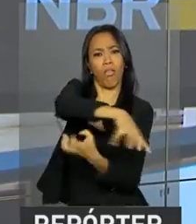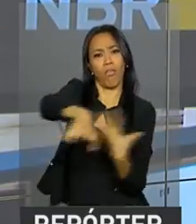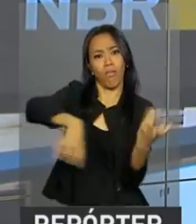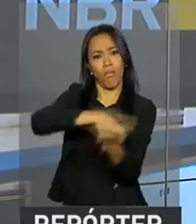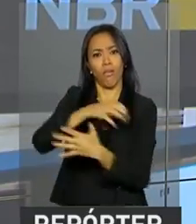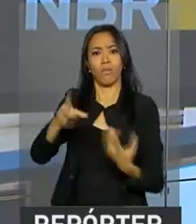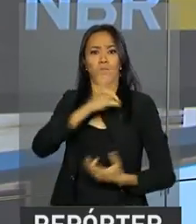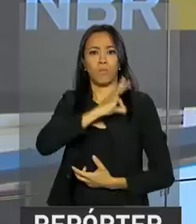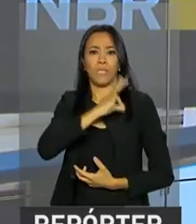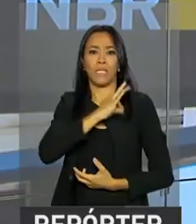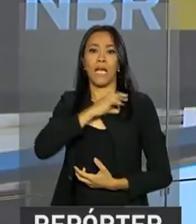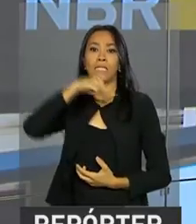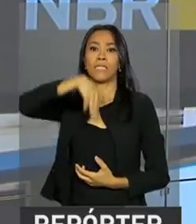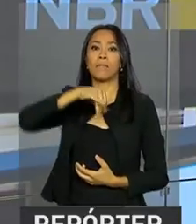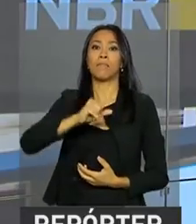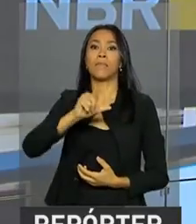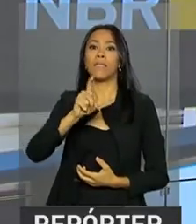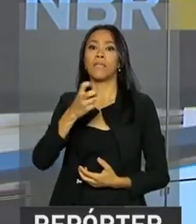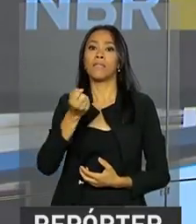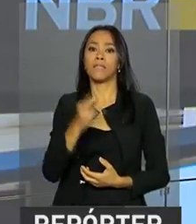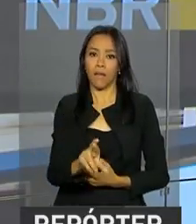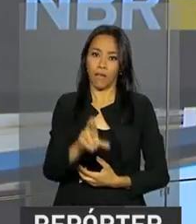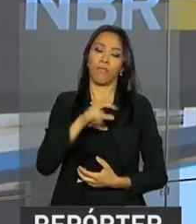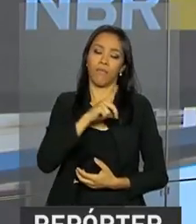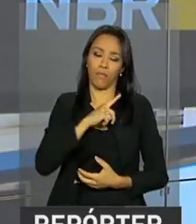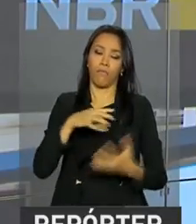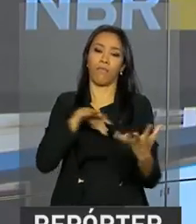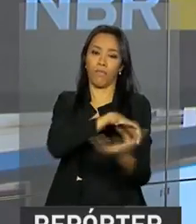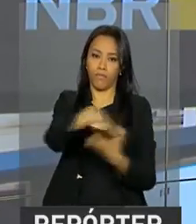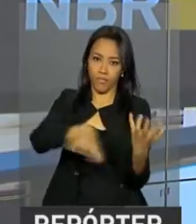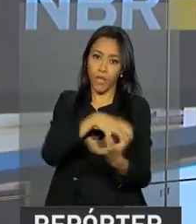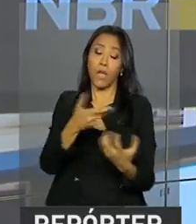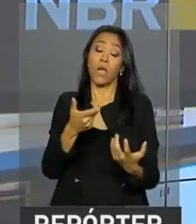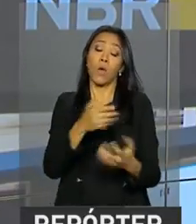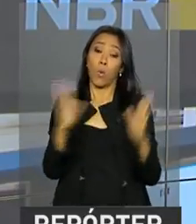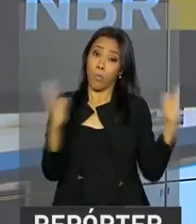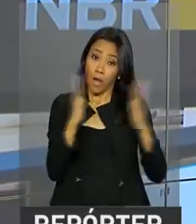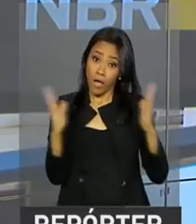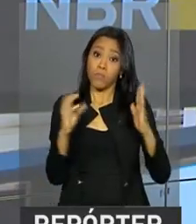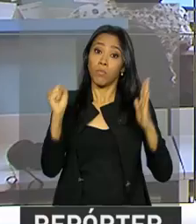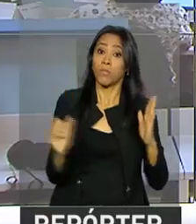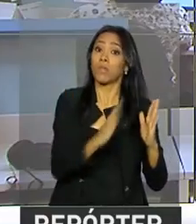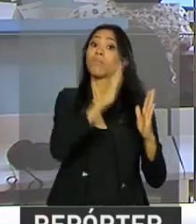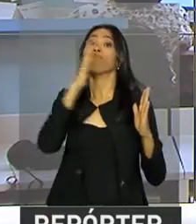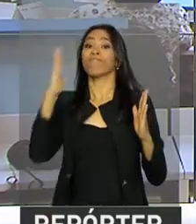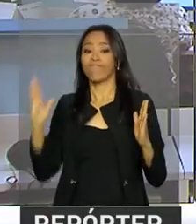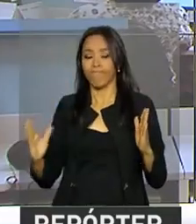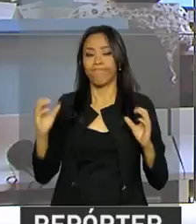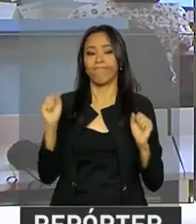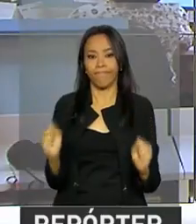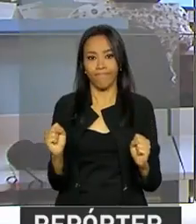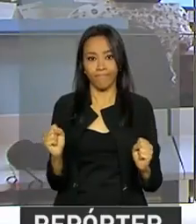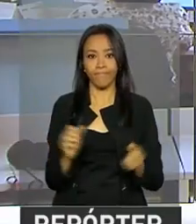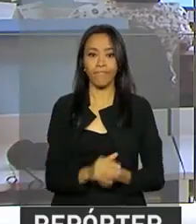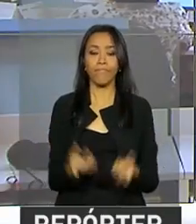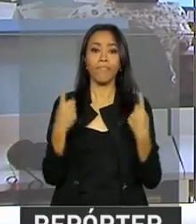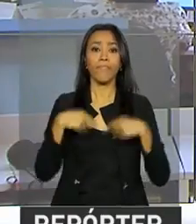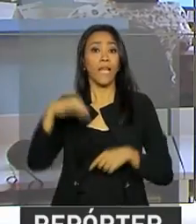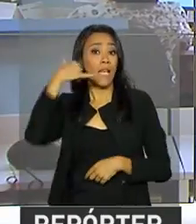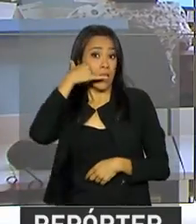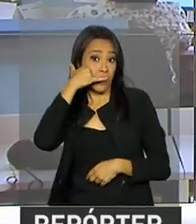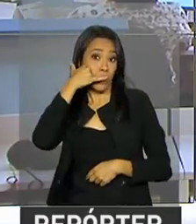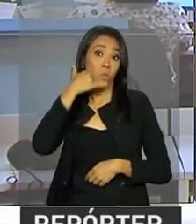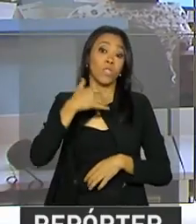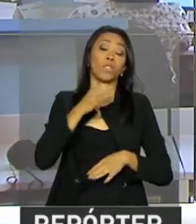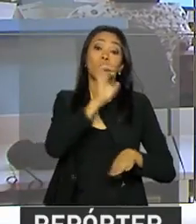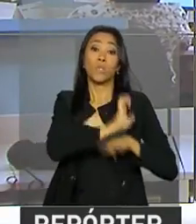militares o prazo de permanência no espírito santo pode ser prorrogado em ligações locais e